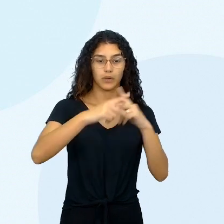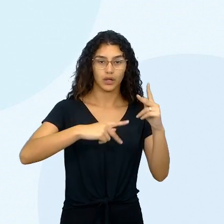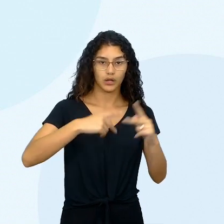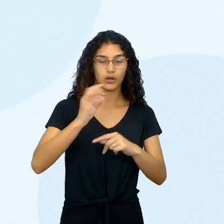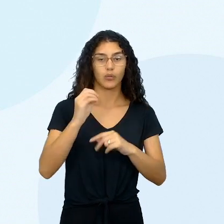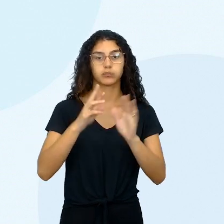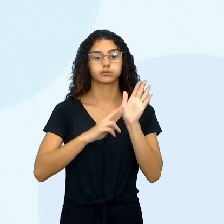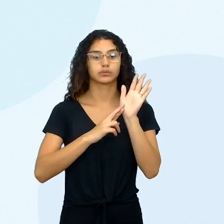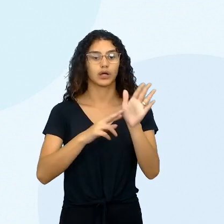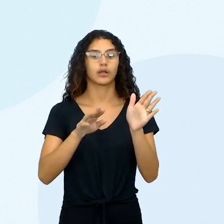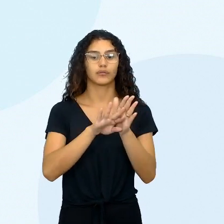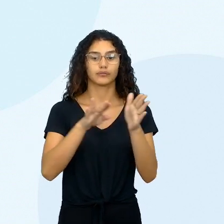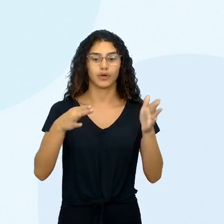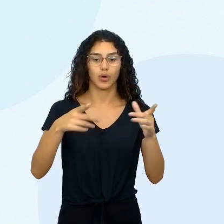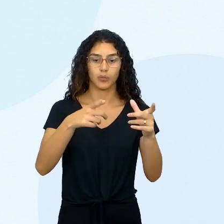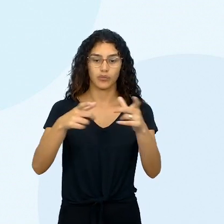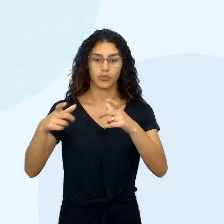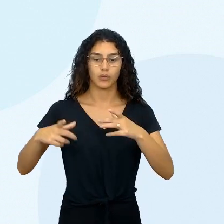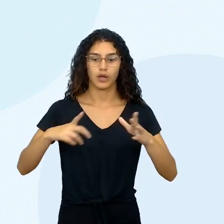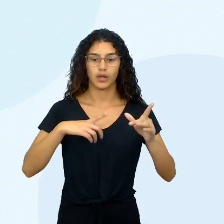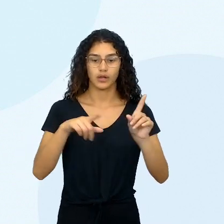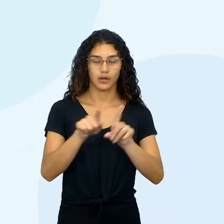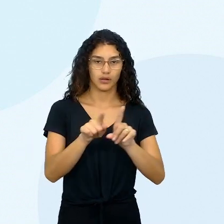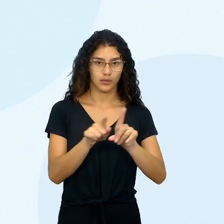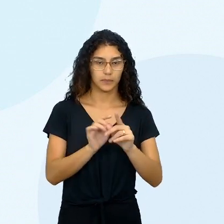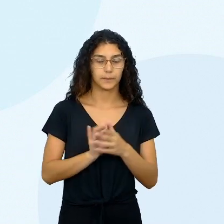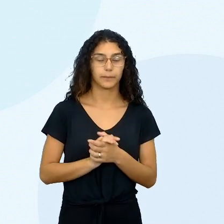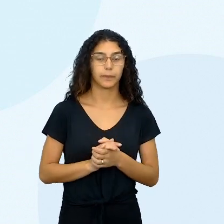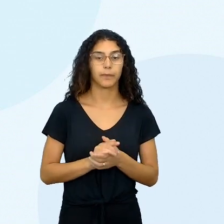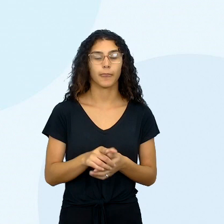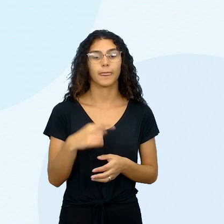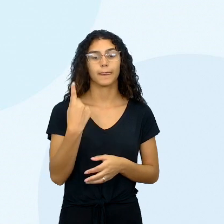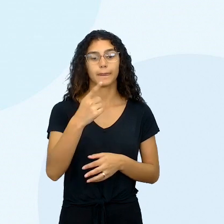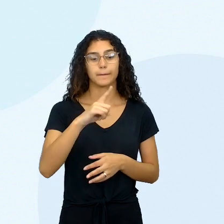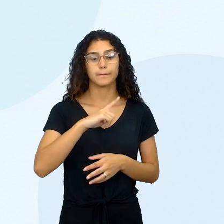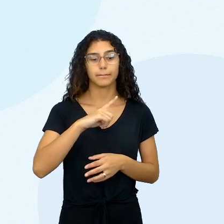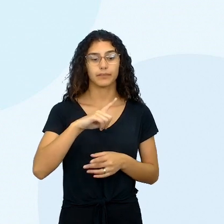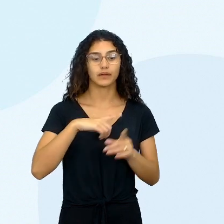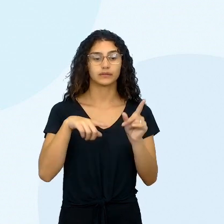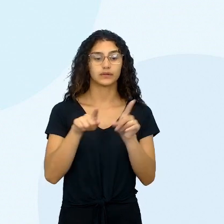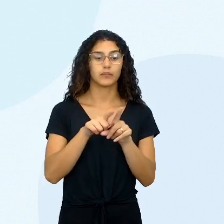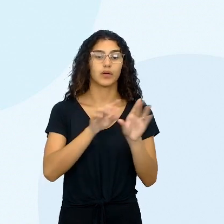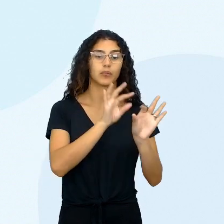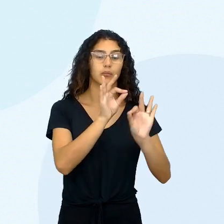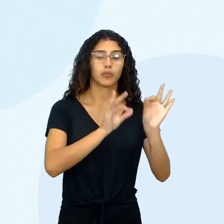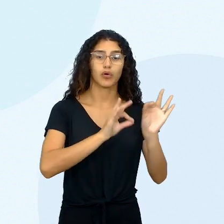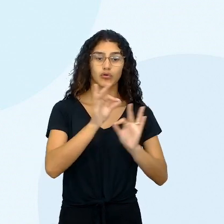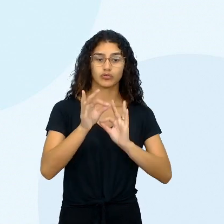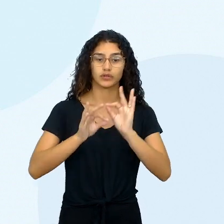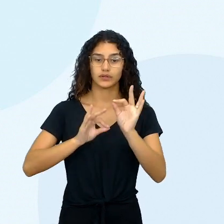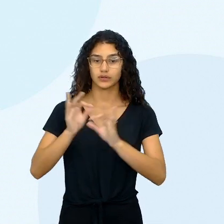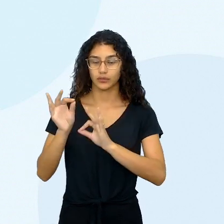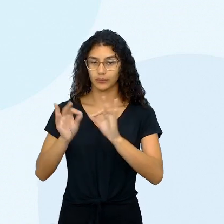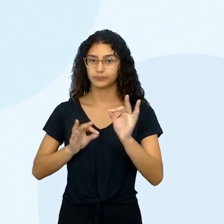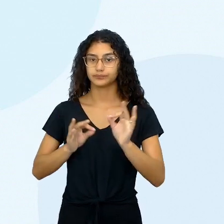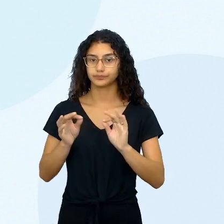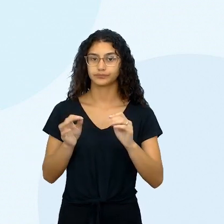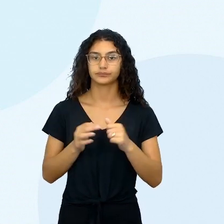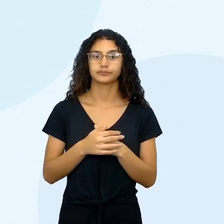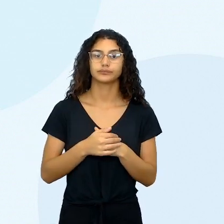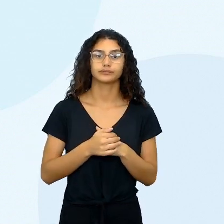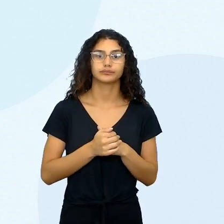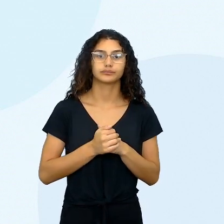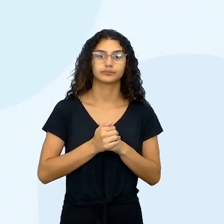em grandes detalhes nessa imagem, né, mas a gente tem aí projeções para os próximos, nós estamos